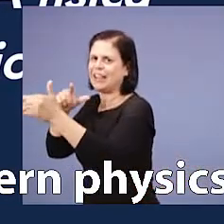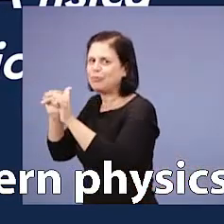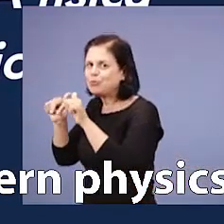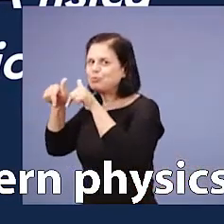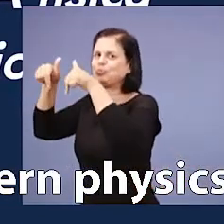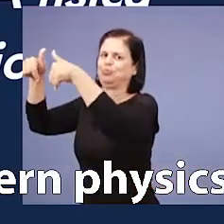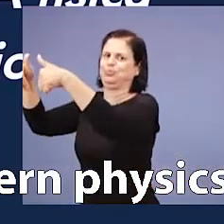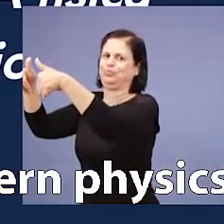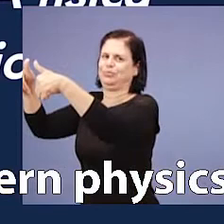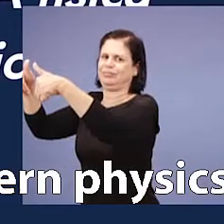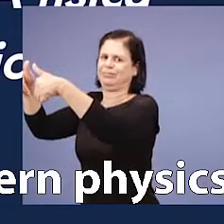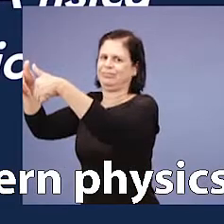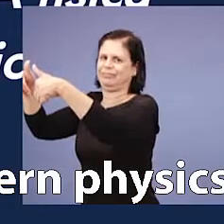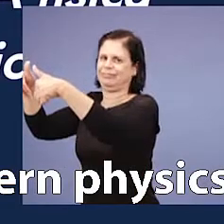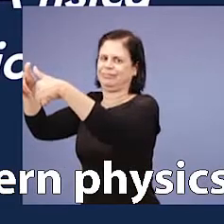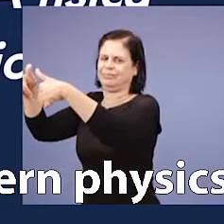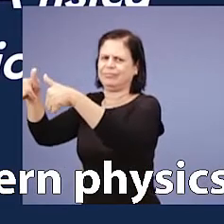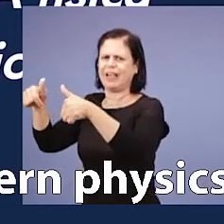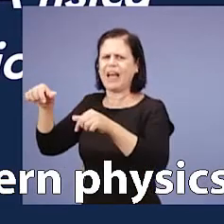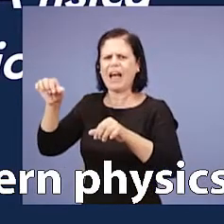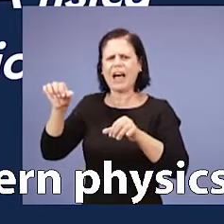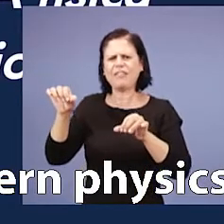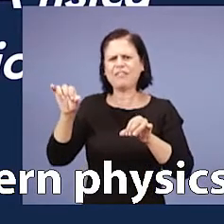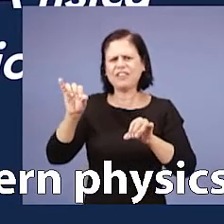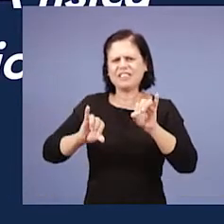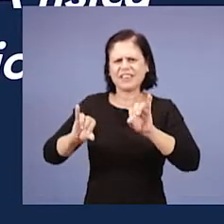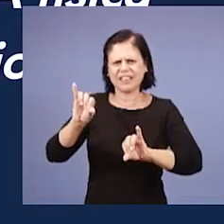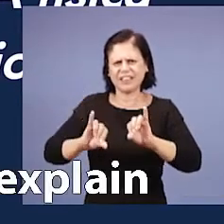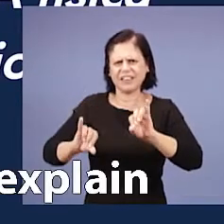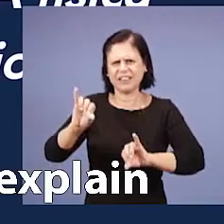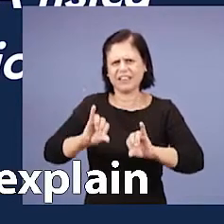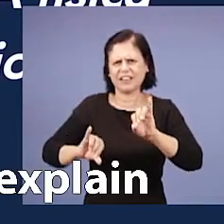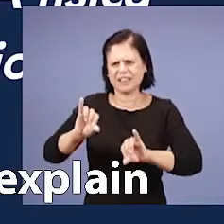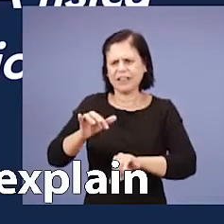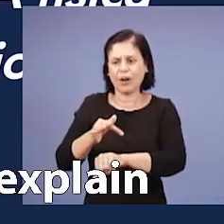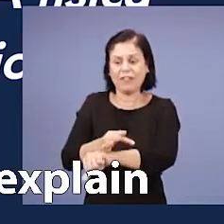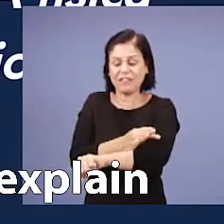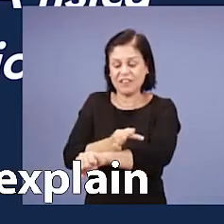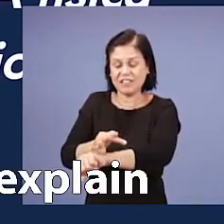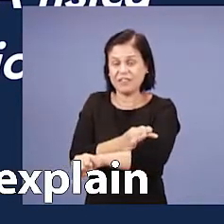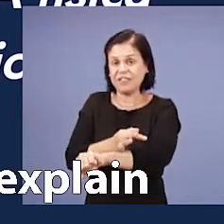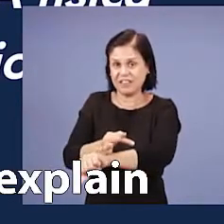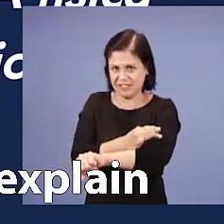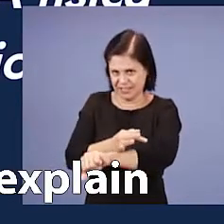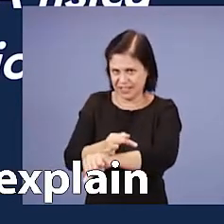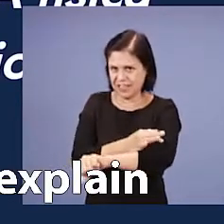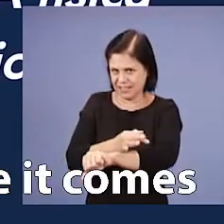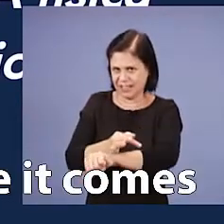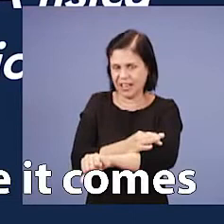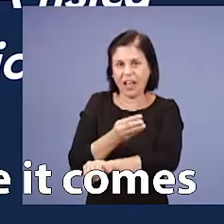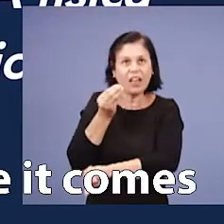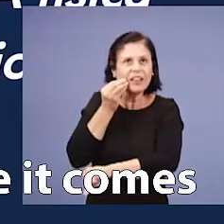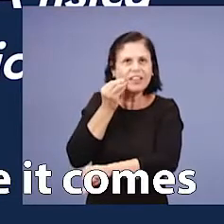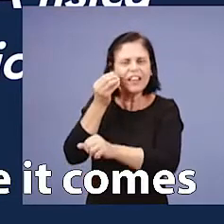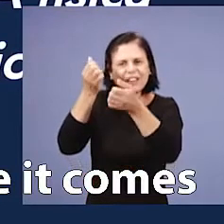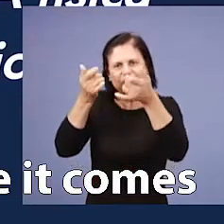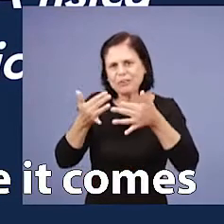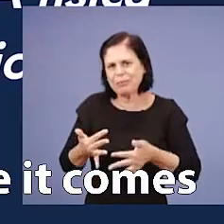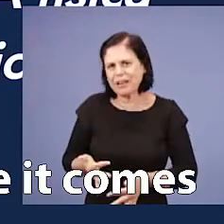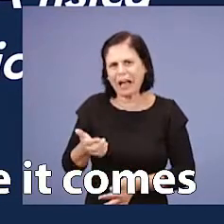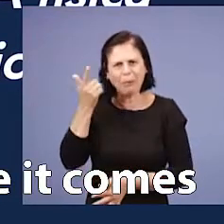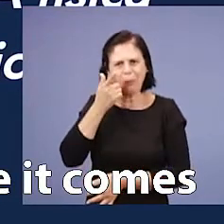a física clássica moderna e até a quântica tenta explicar o fenômeno não